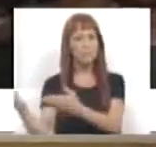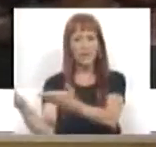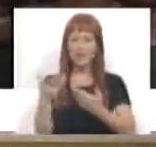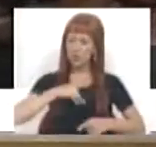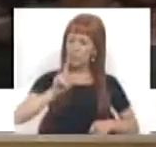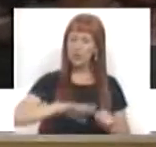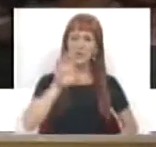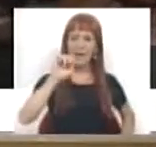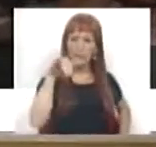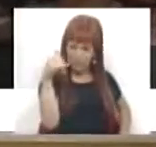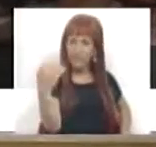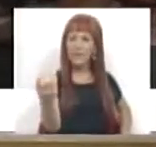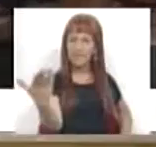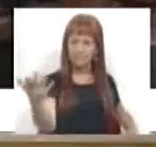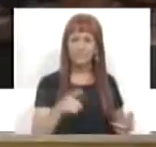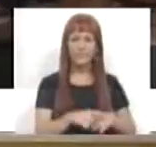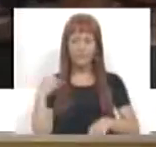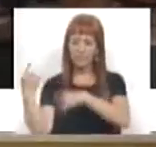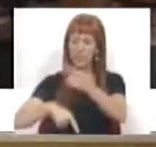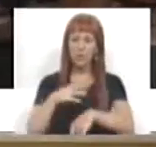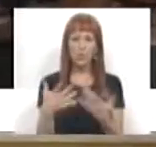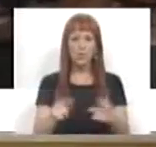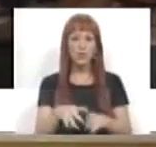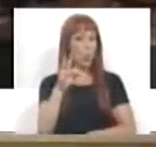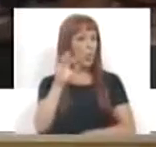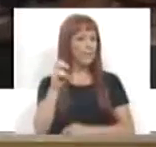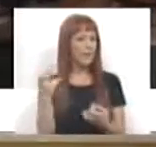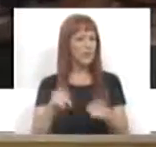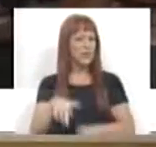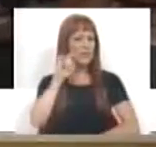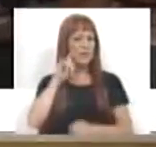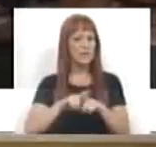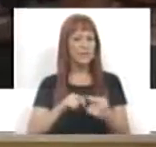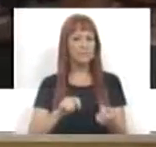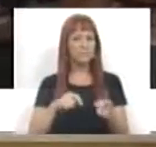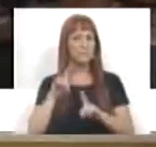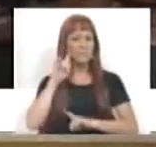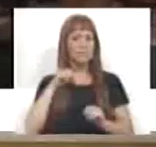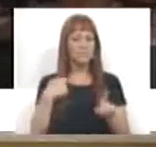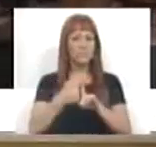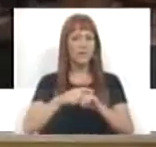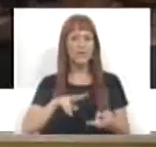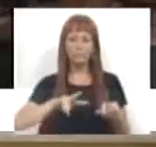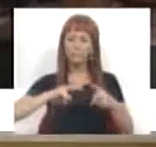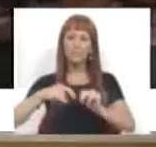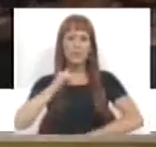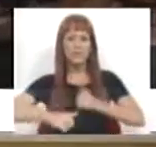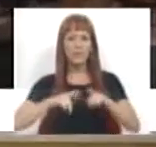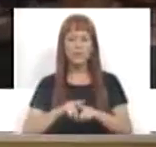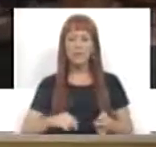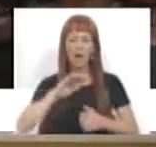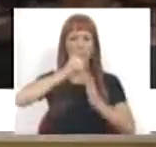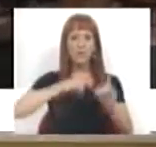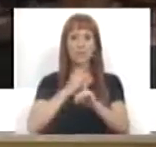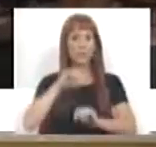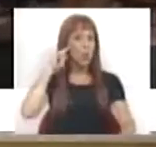trouxe Portugal ao século XX. Ao longo de 40 anos defendida e atacada, ferida e alterada, a